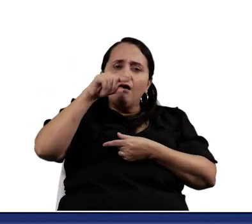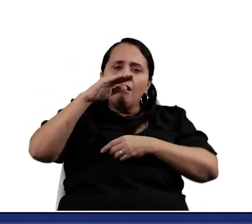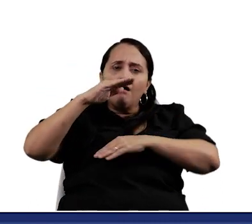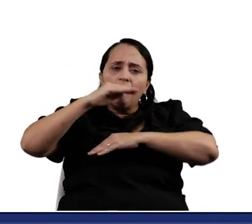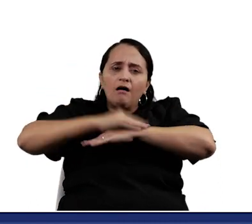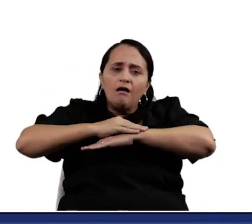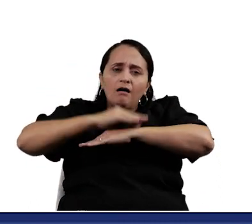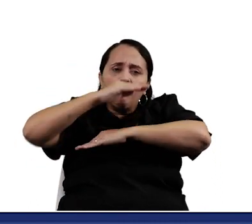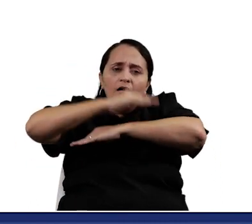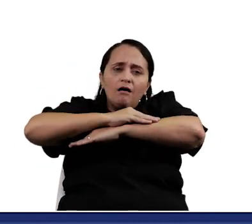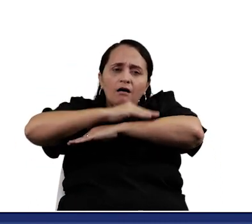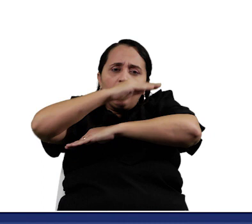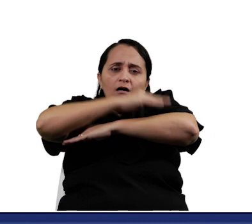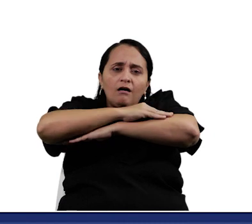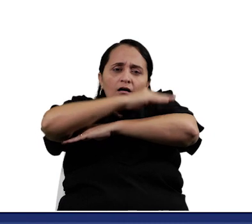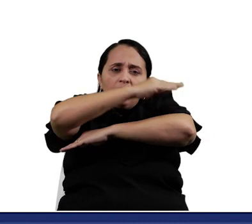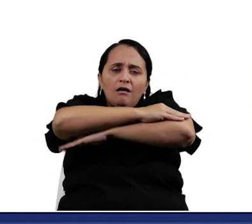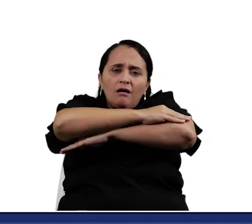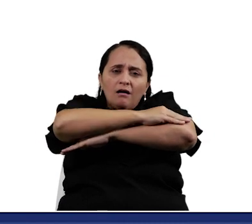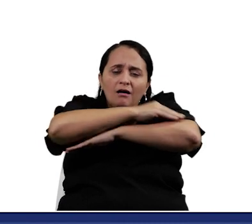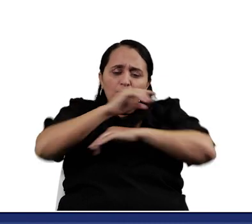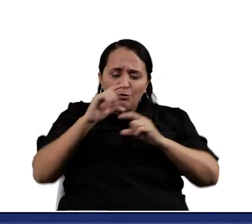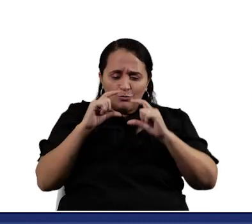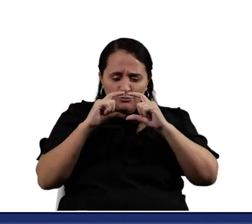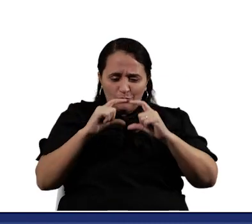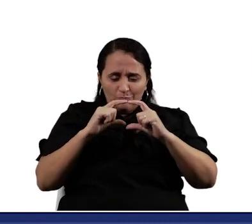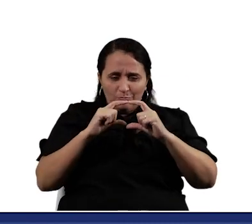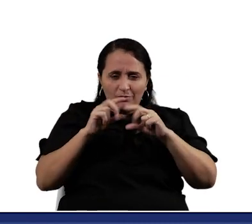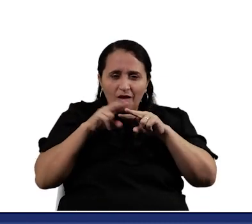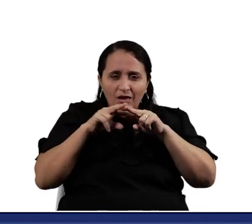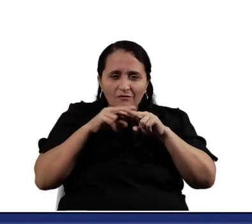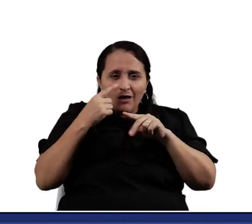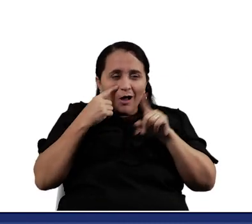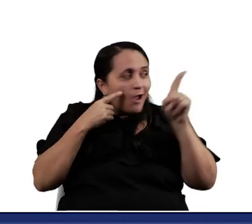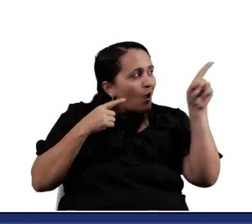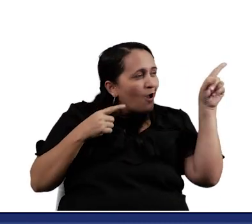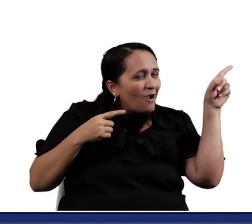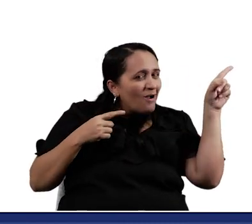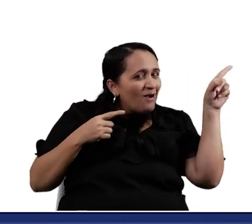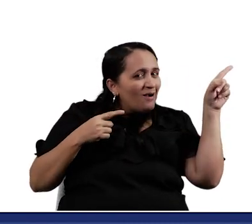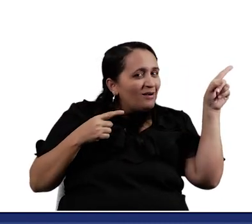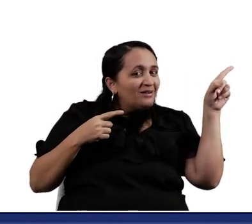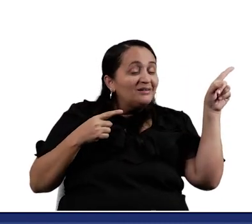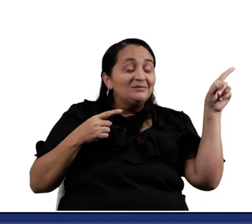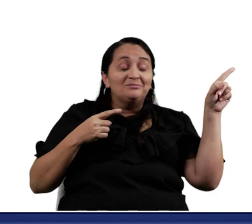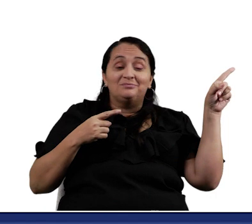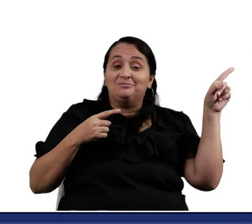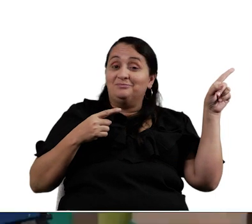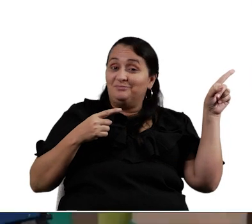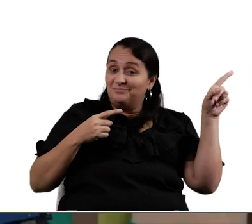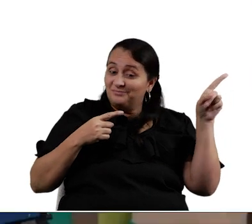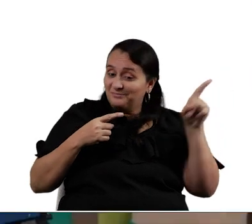estão vendo que isso é um sapo lá no meio dos passarinhos? Olha que lindinho. Vamos, que história é essa?